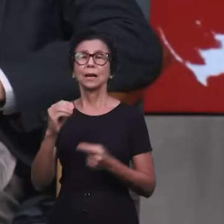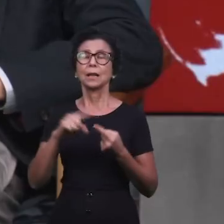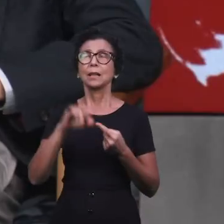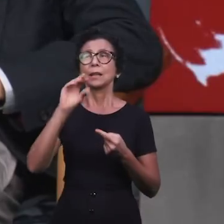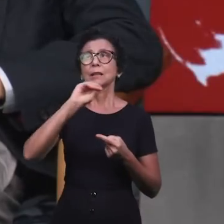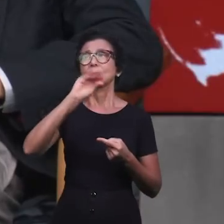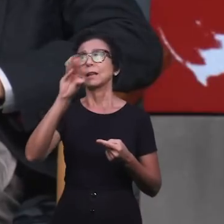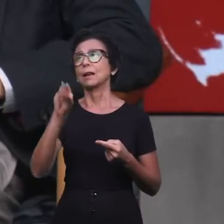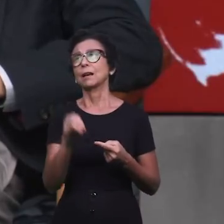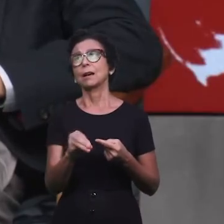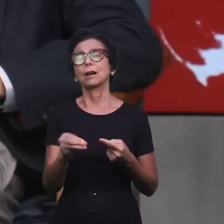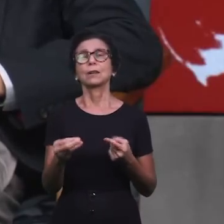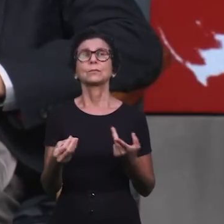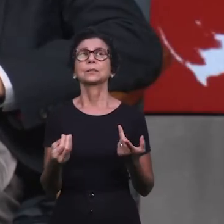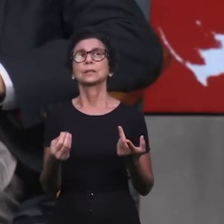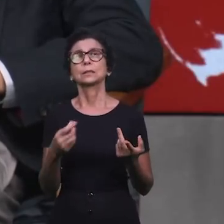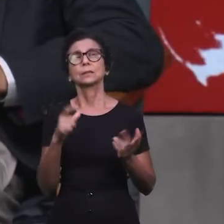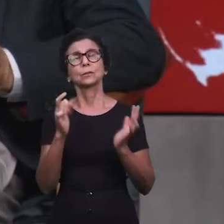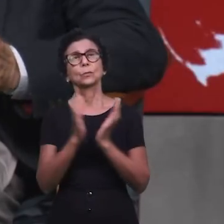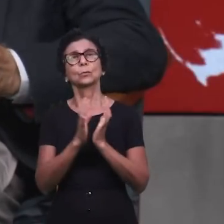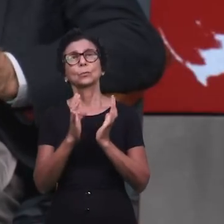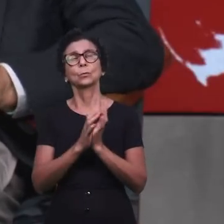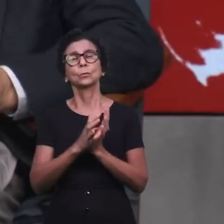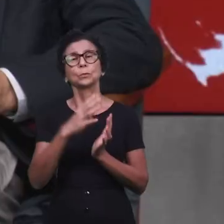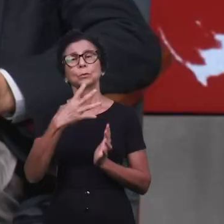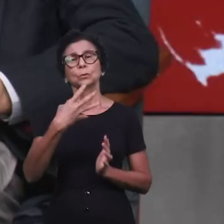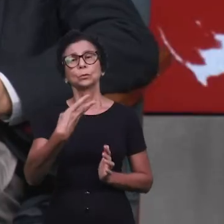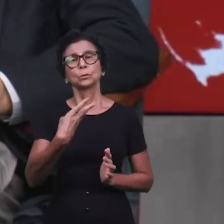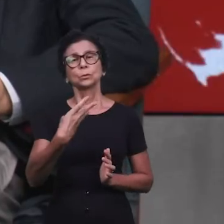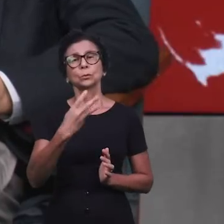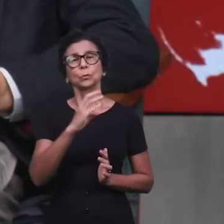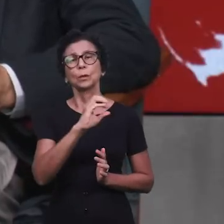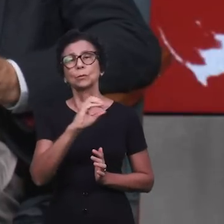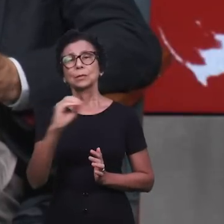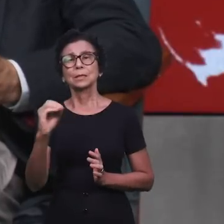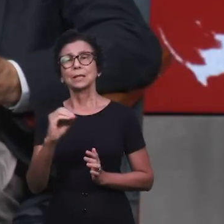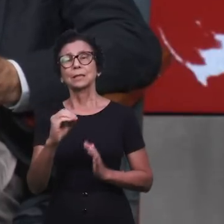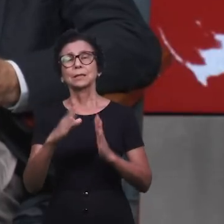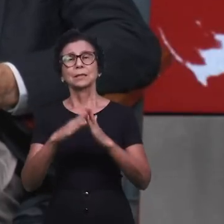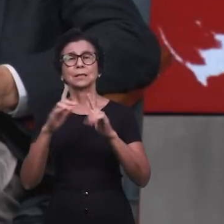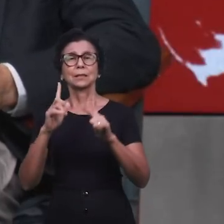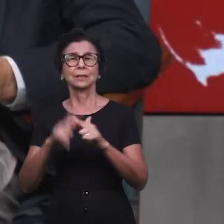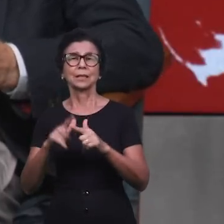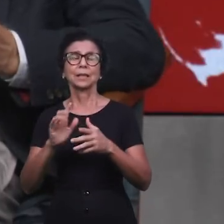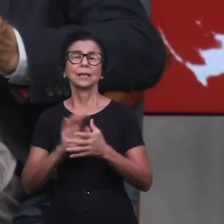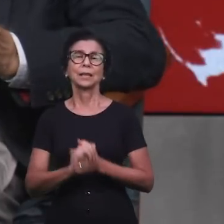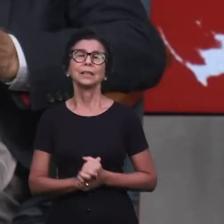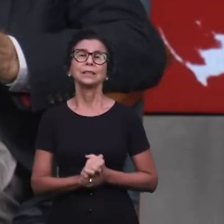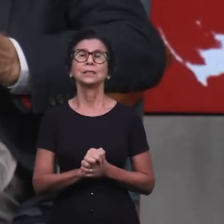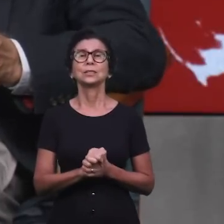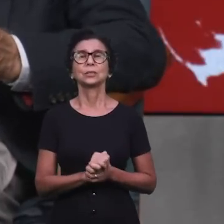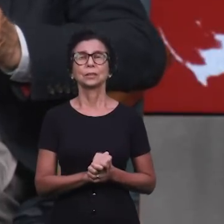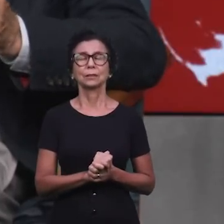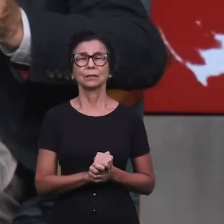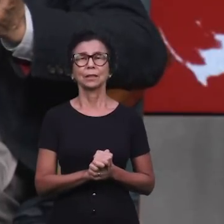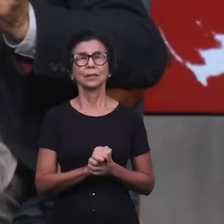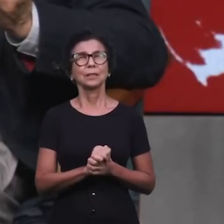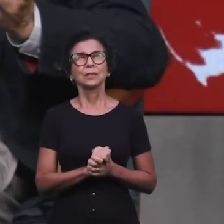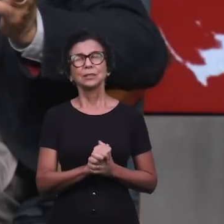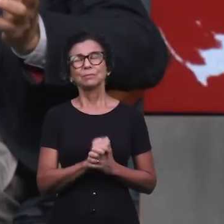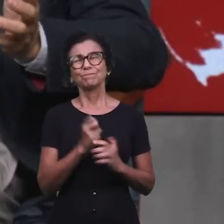na África. Nós estamos com um grupo de mais de 400 igrejas no Nepal, igrejas na